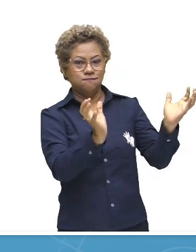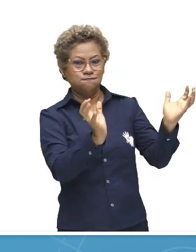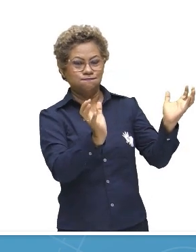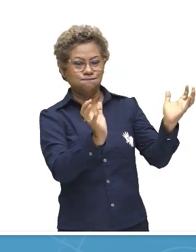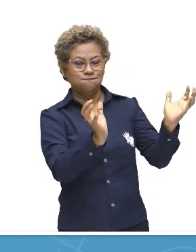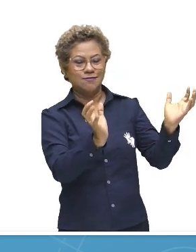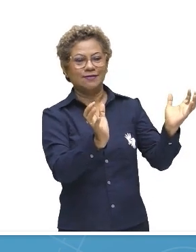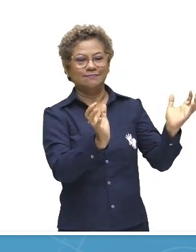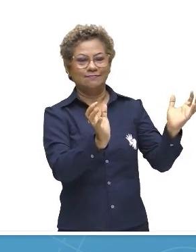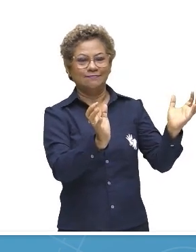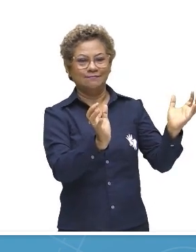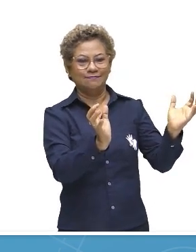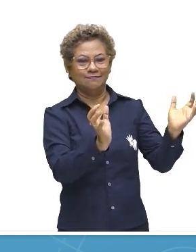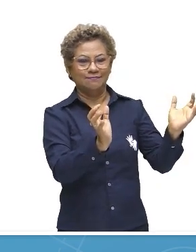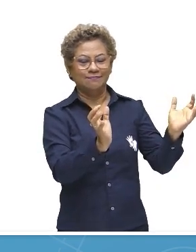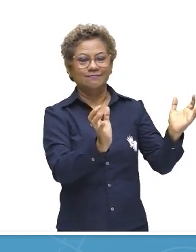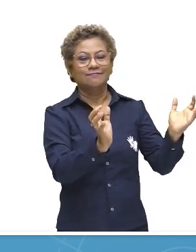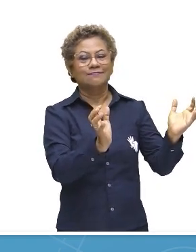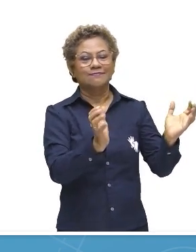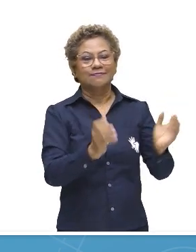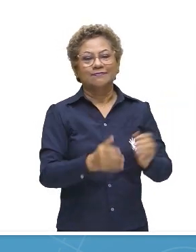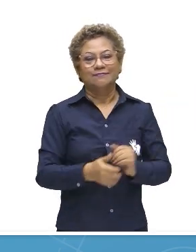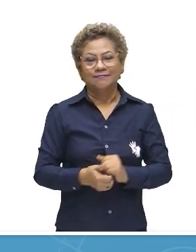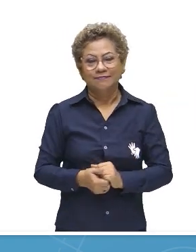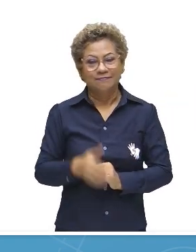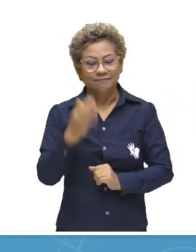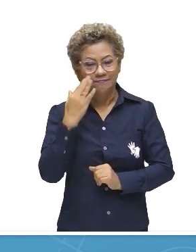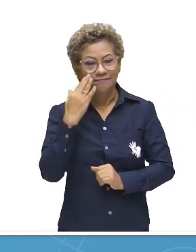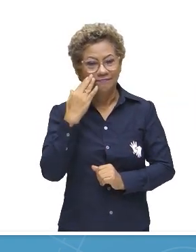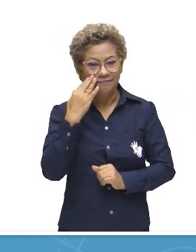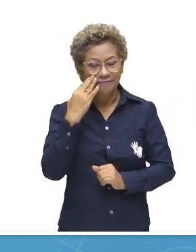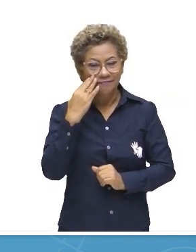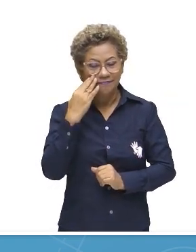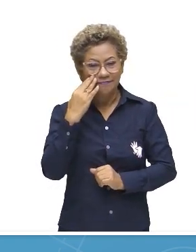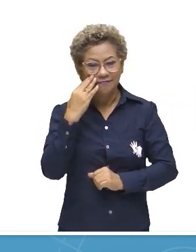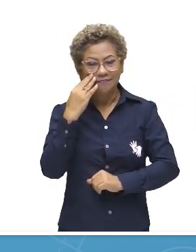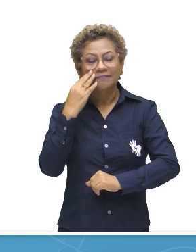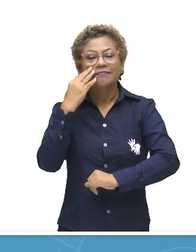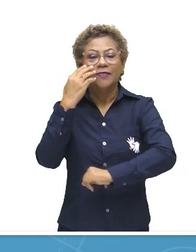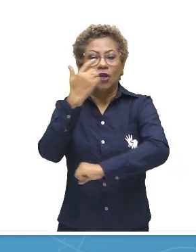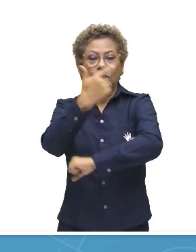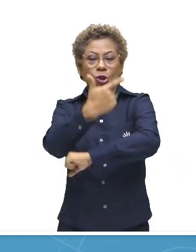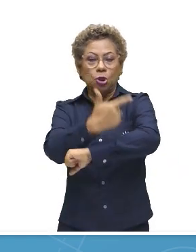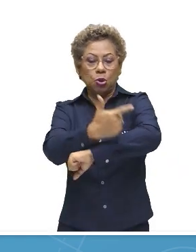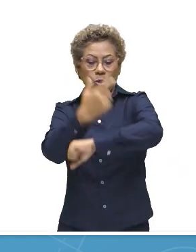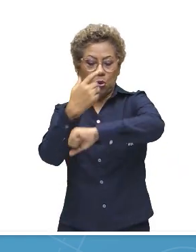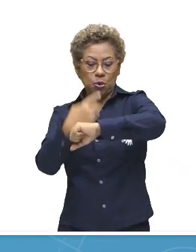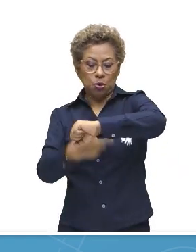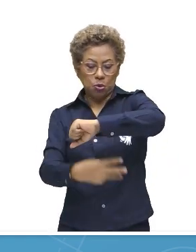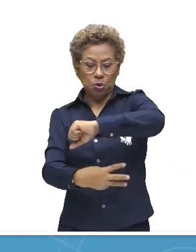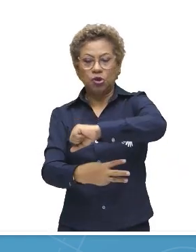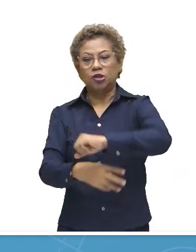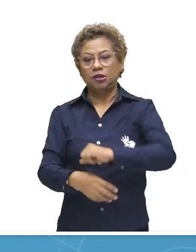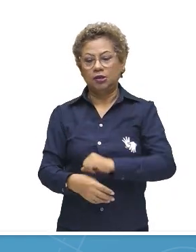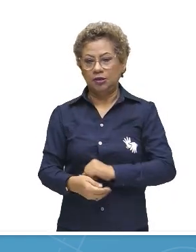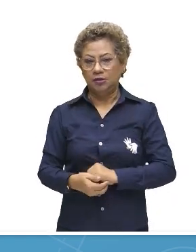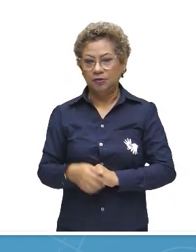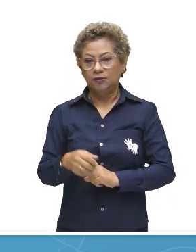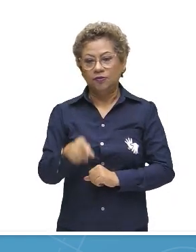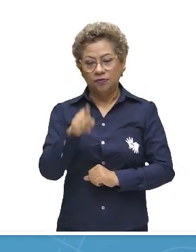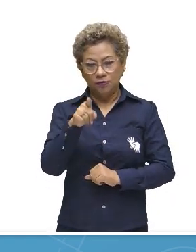por outro 2/3 maior. Então eu falava para vocês no chat que vocês deveriam